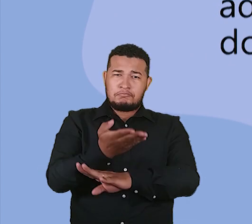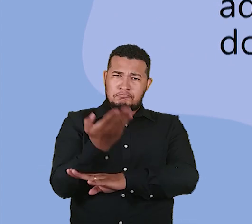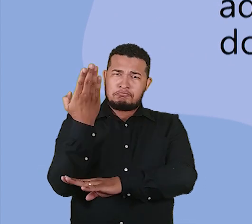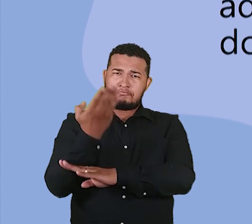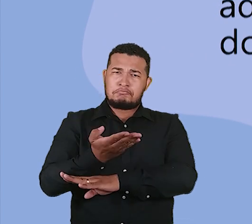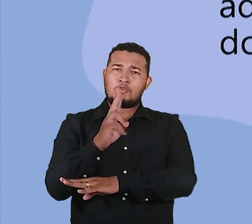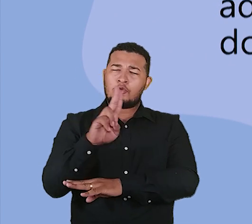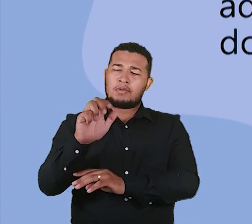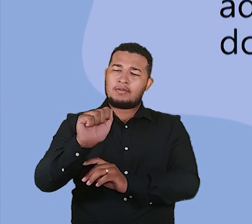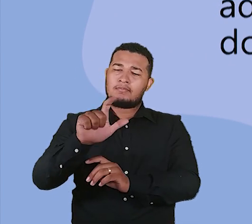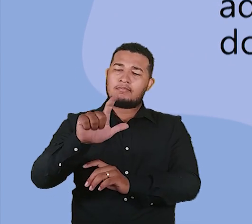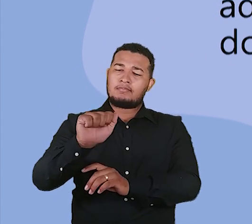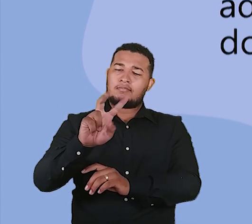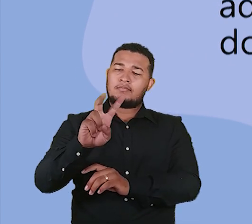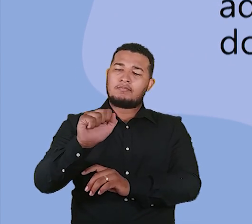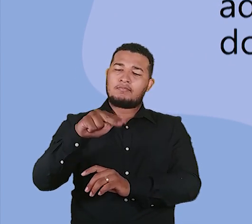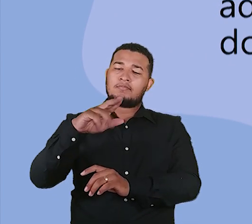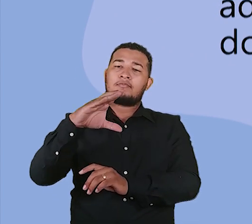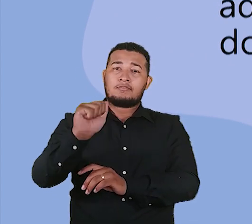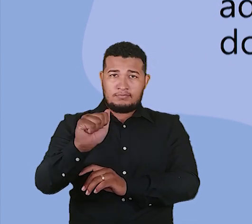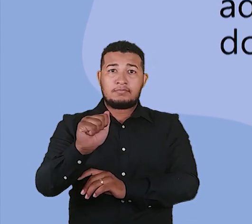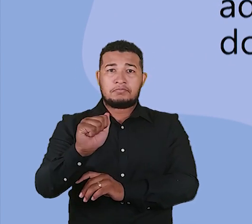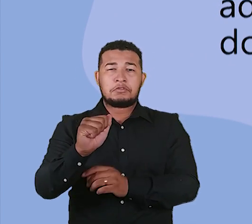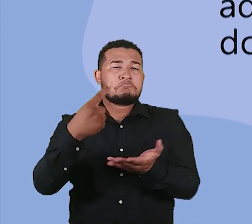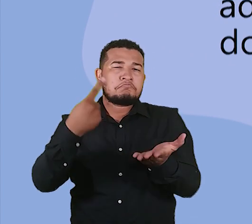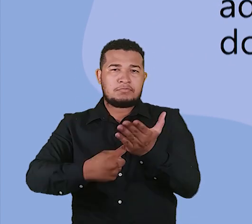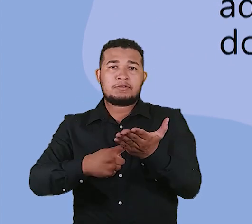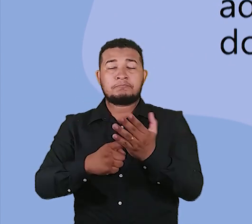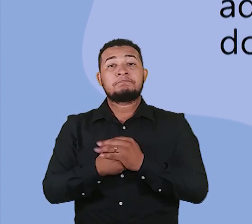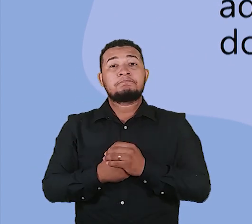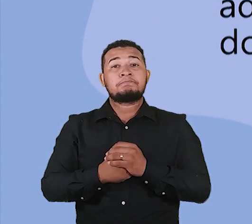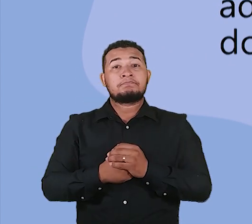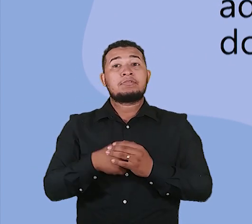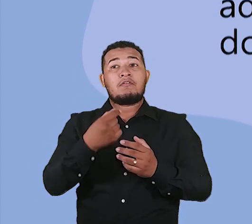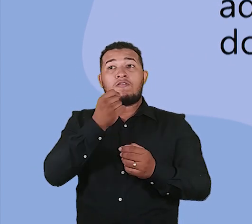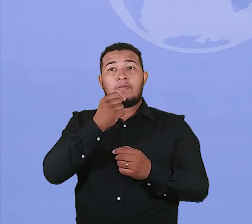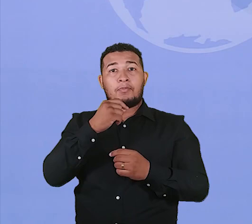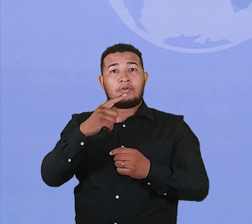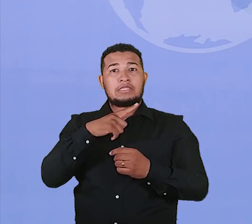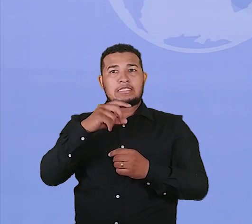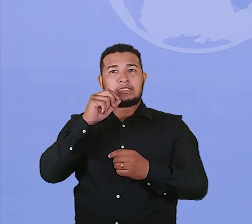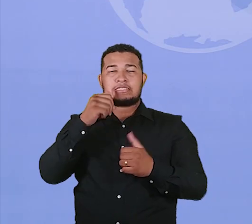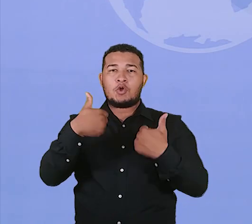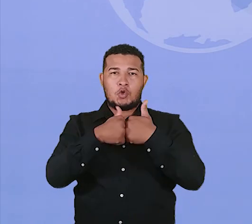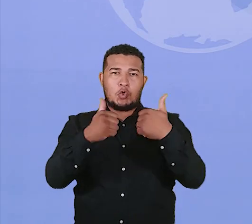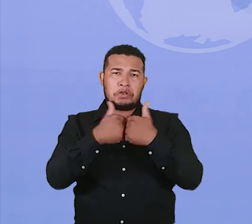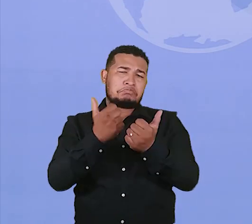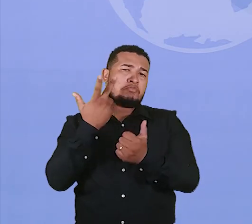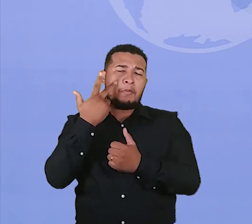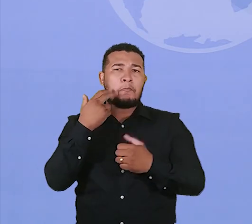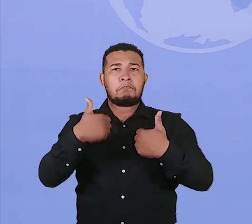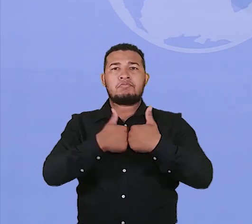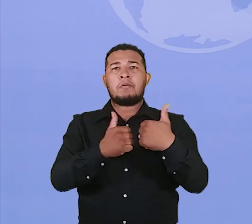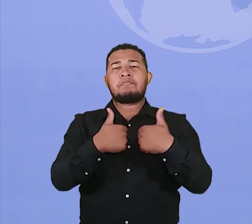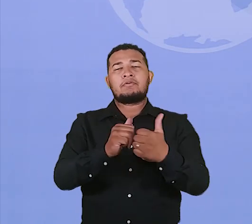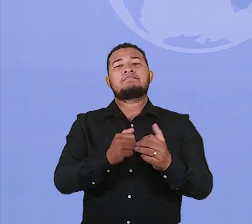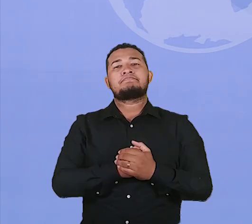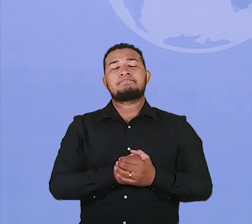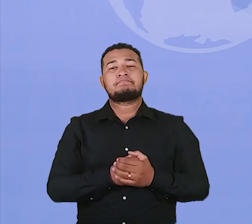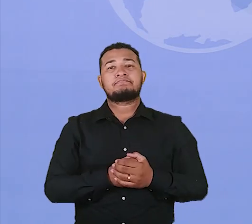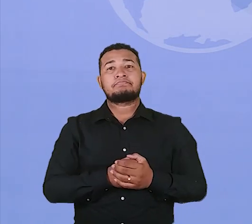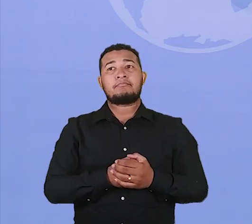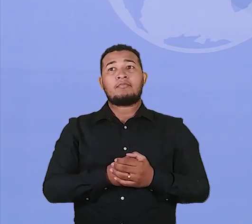apoio e o músculo é é o que vai fazer força então olha olha só você tá no ônibus né